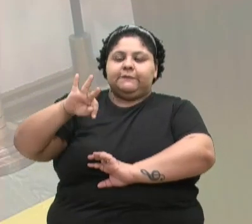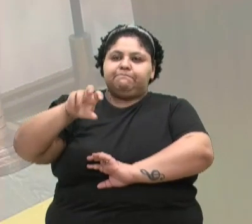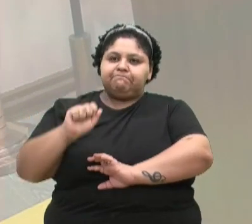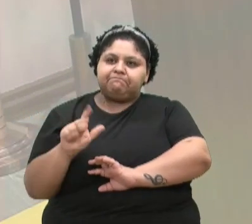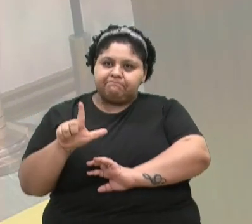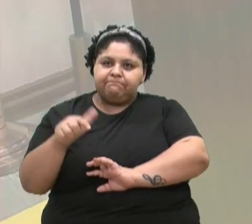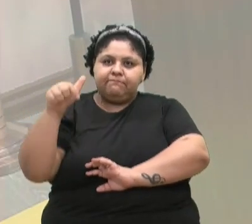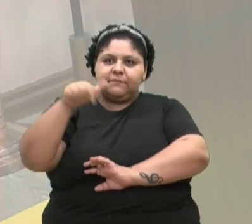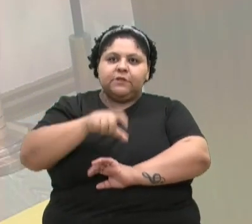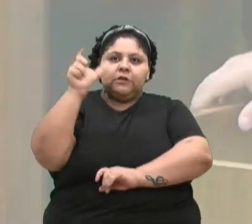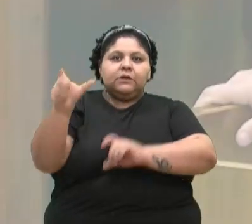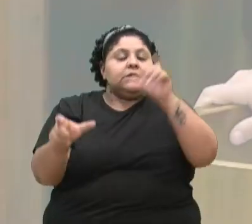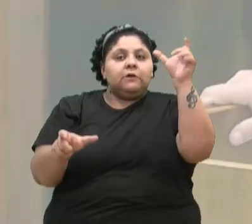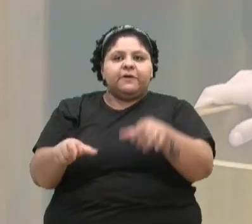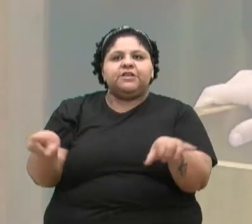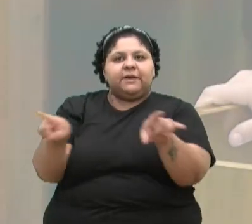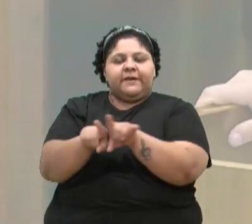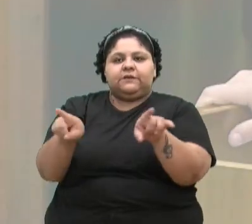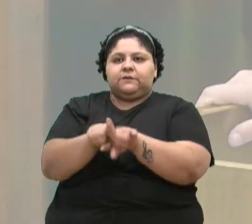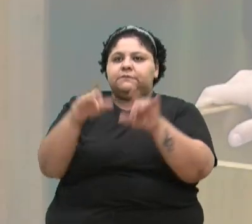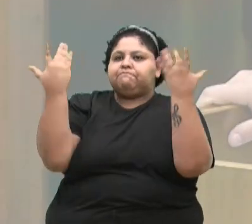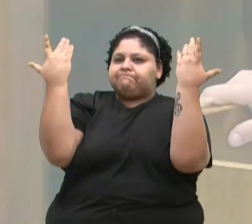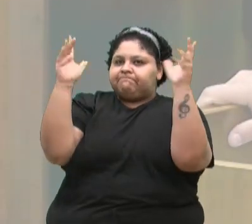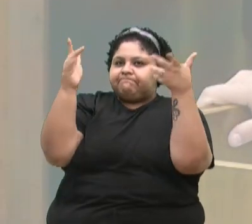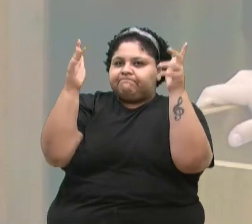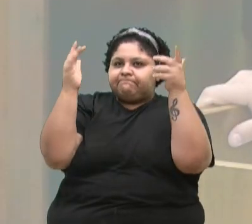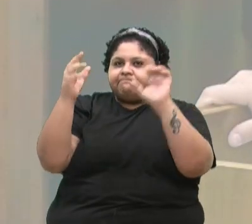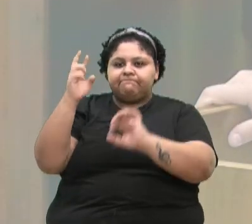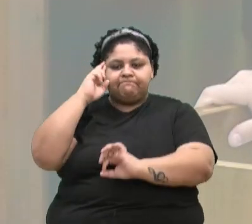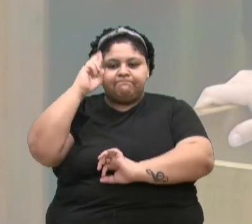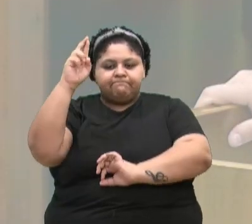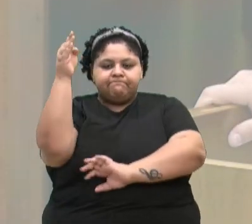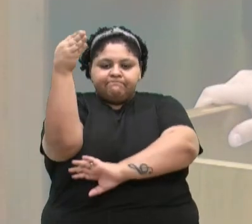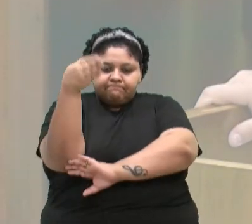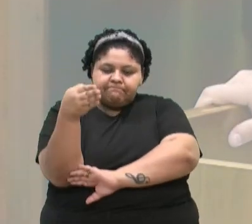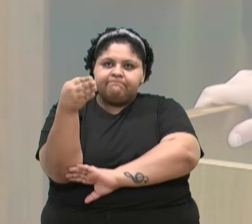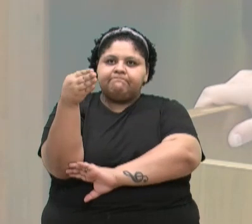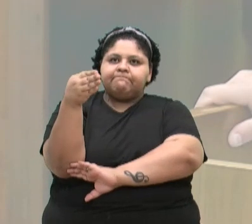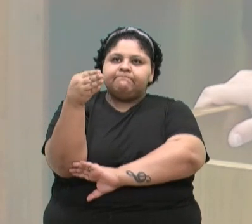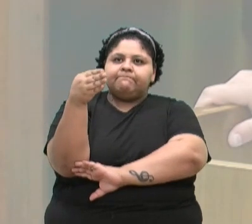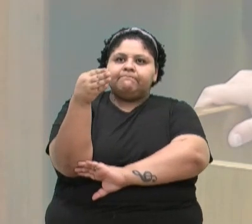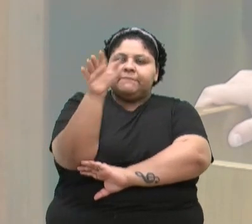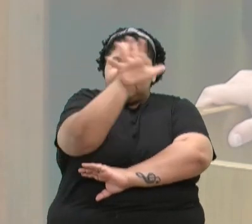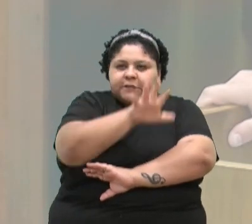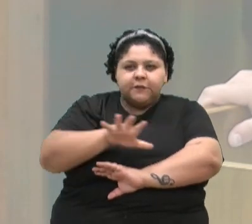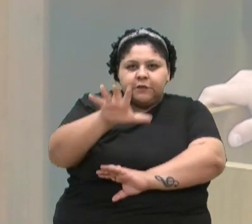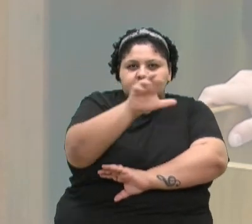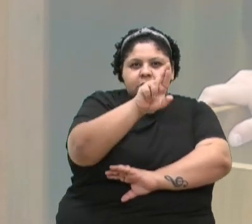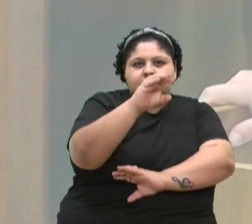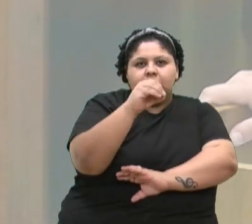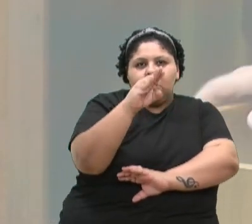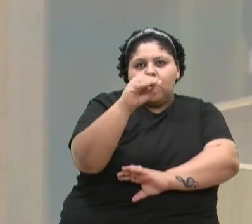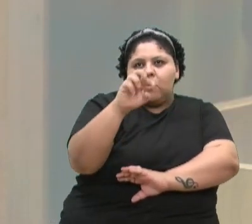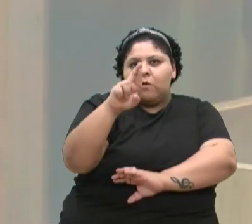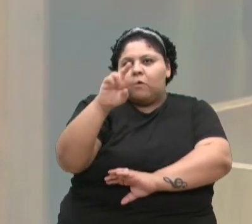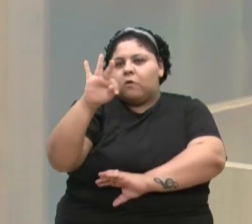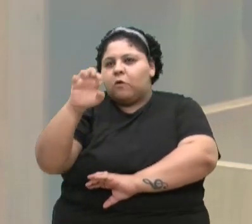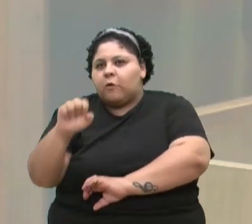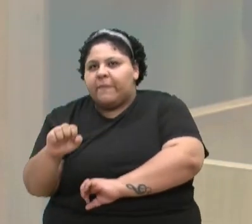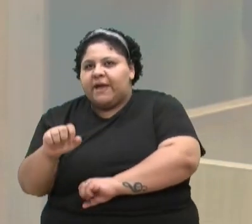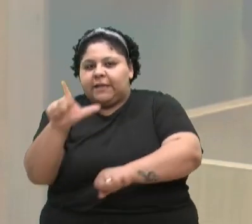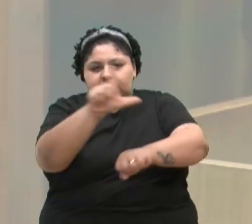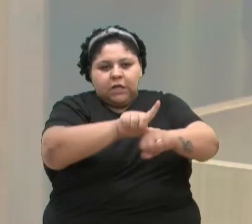das pessoas. Parabéns à direção do Blue Tree Caxias, nas pessoas da gerente-geral Roberta Albuquerque e da gerente comercial Luciane